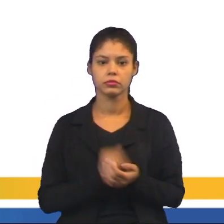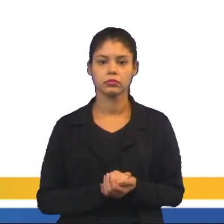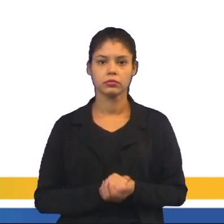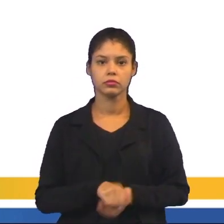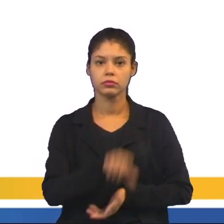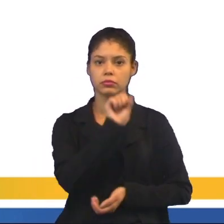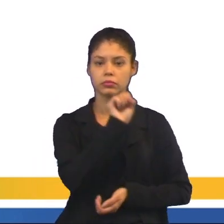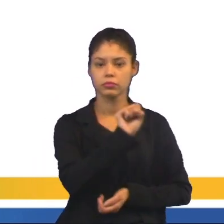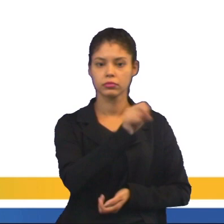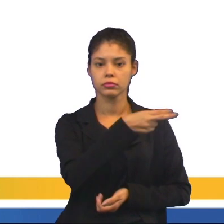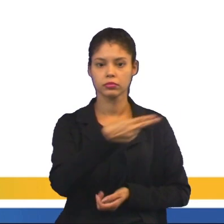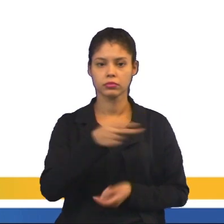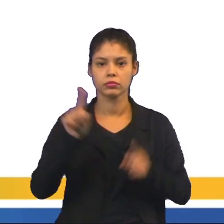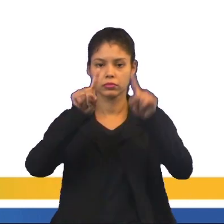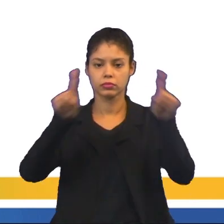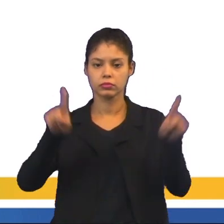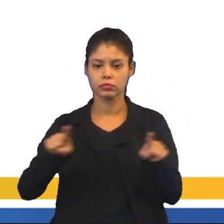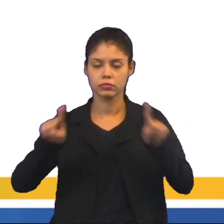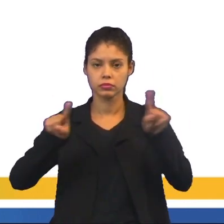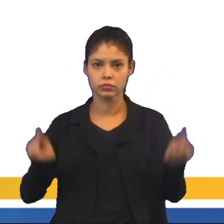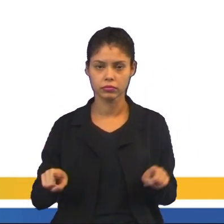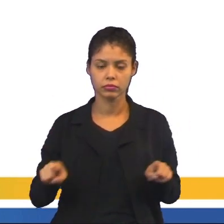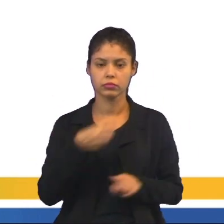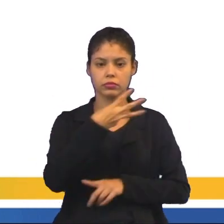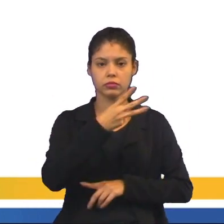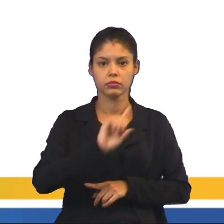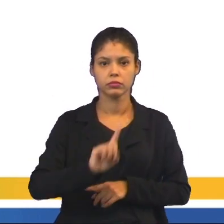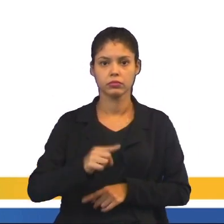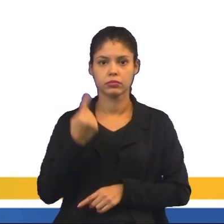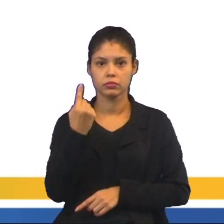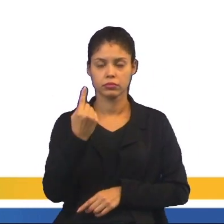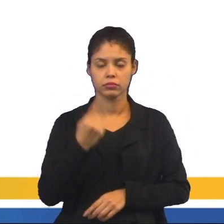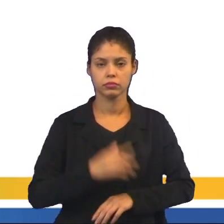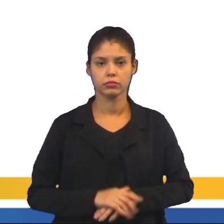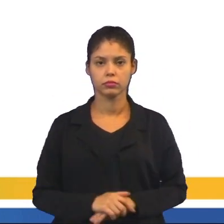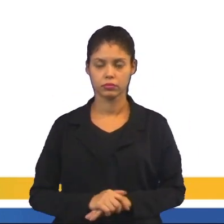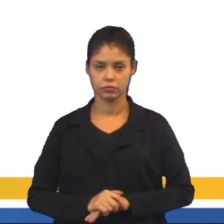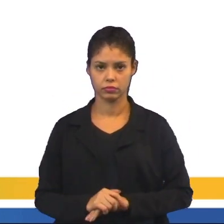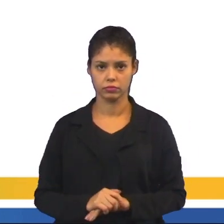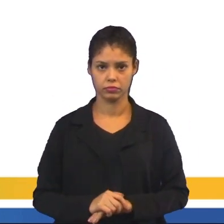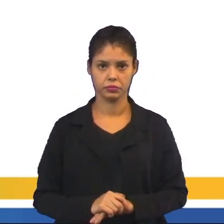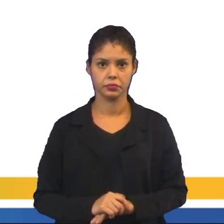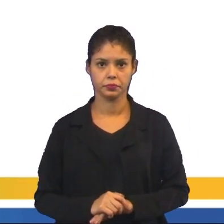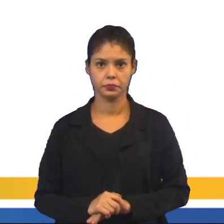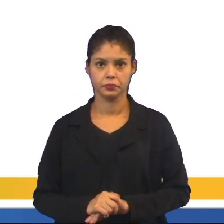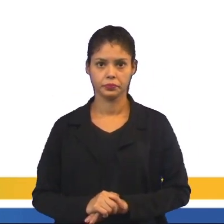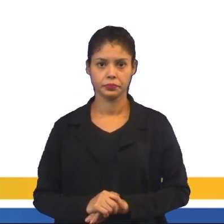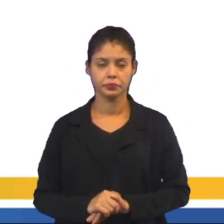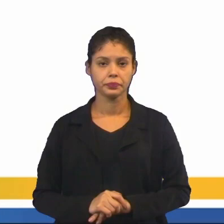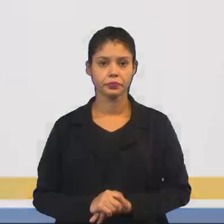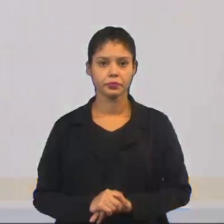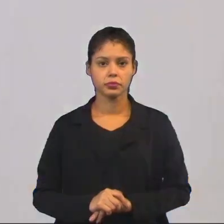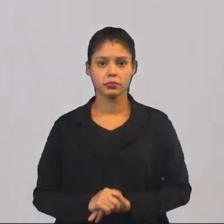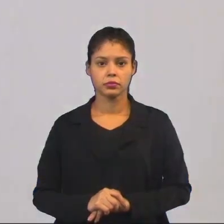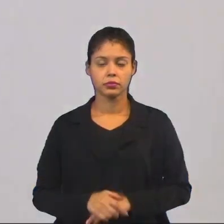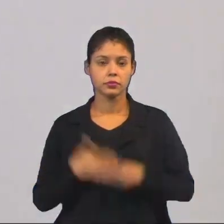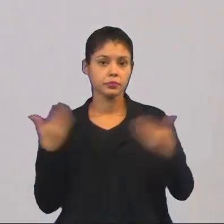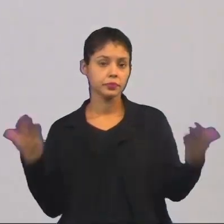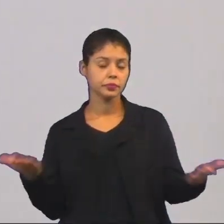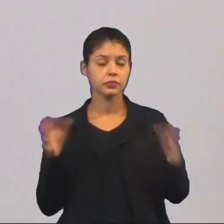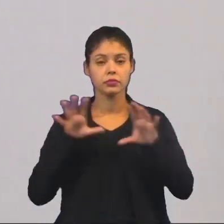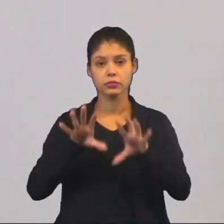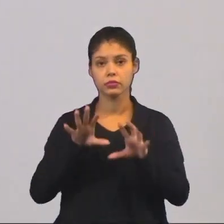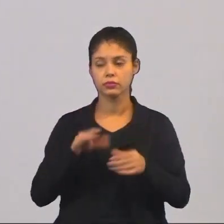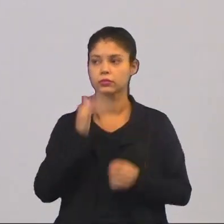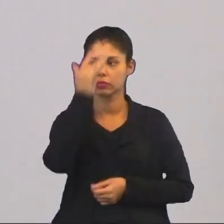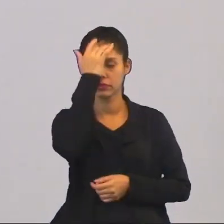a solução, tá, do meu sistema aí é 3 e 1. Tá, pessoal? Então,